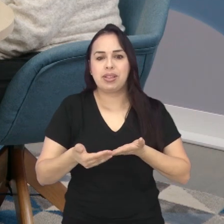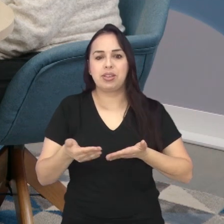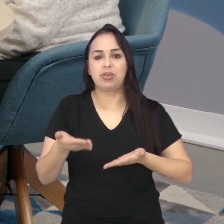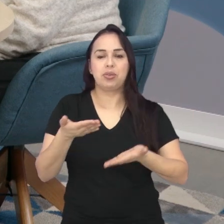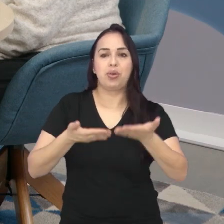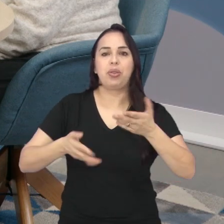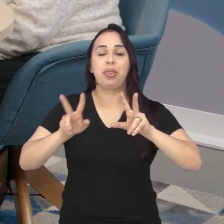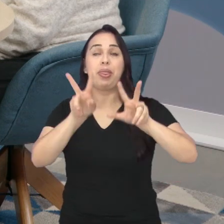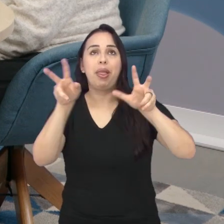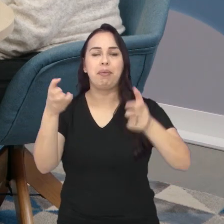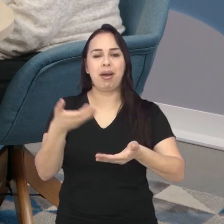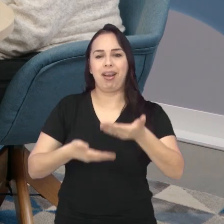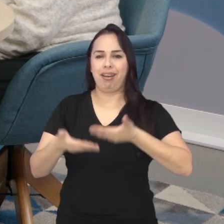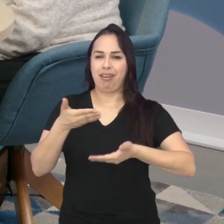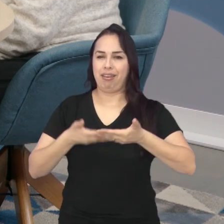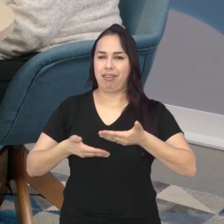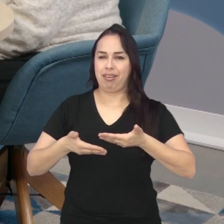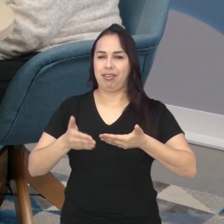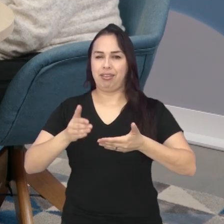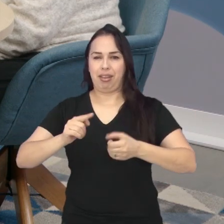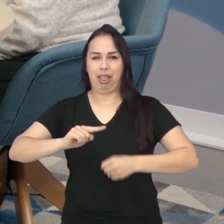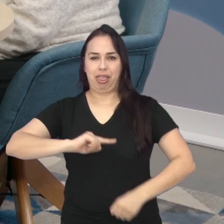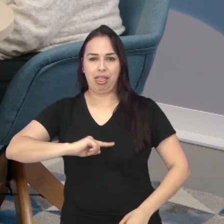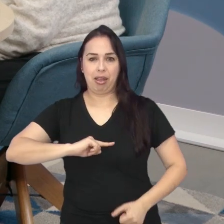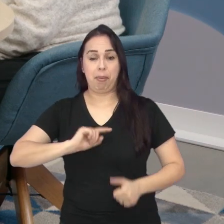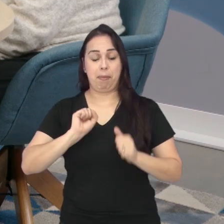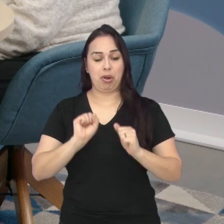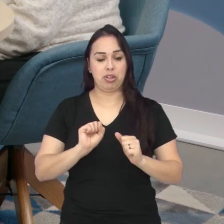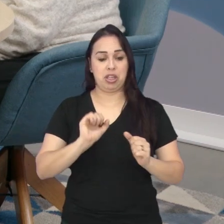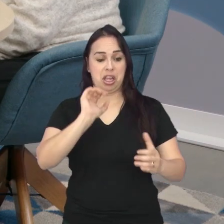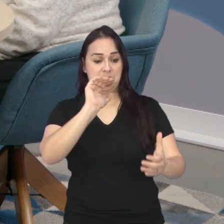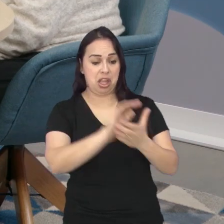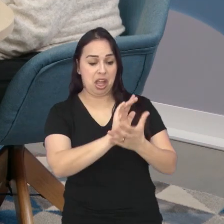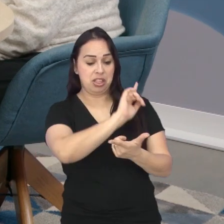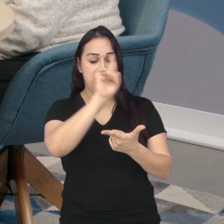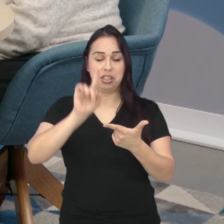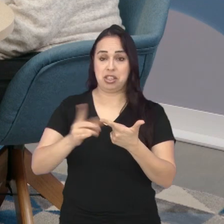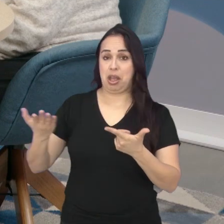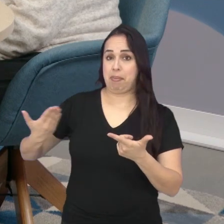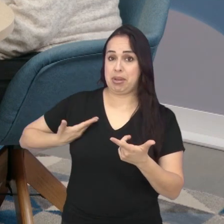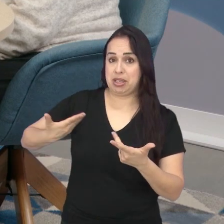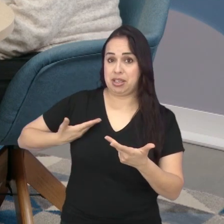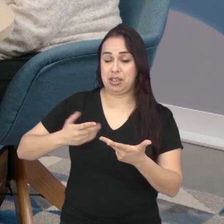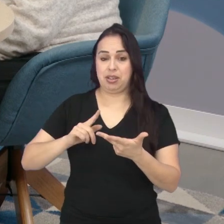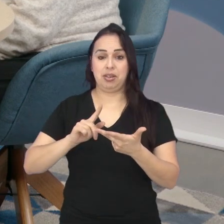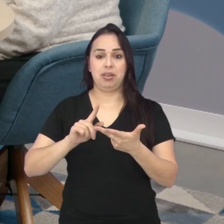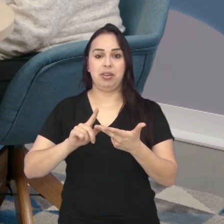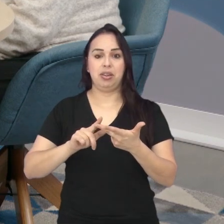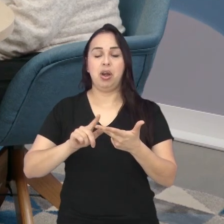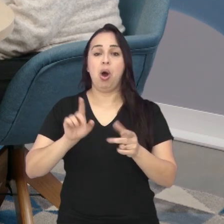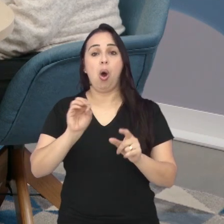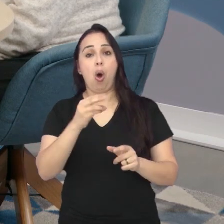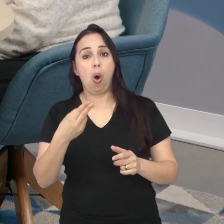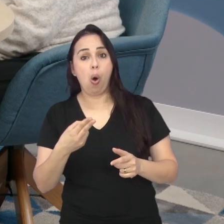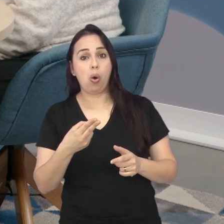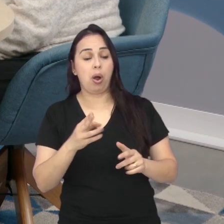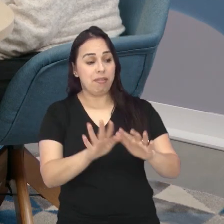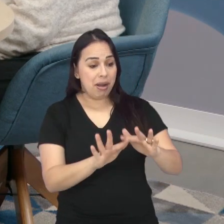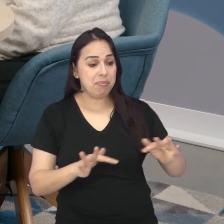gente fala de relacionamento abusivo, pode ser uma relação afetiva, de amizade ou com algum ente da